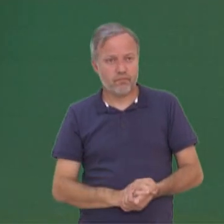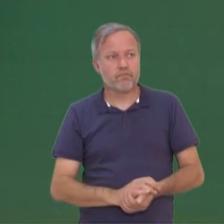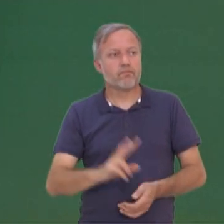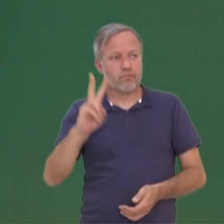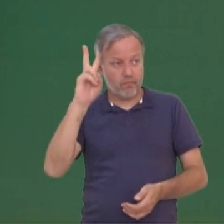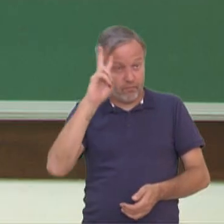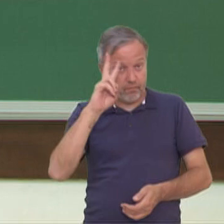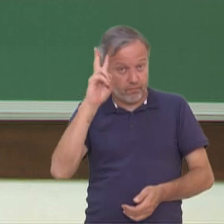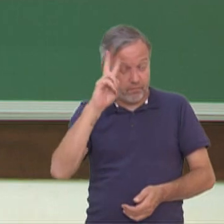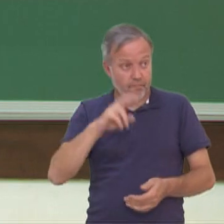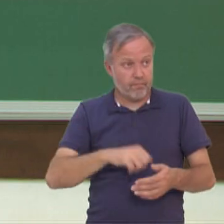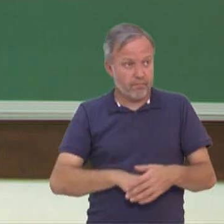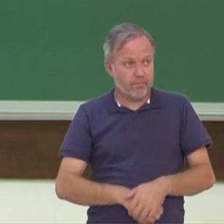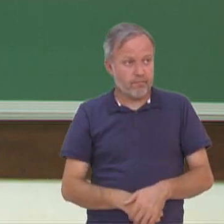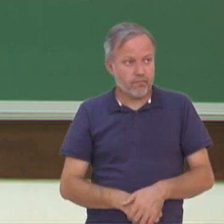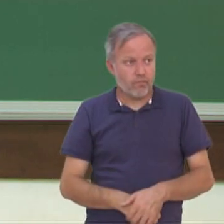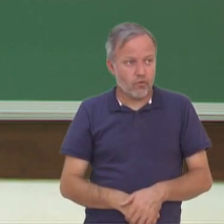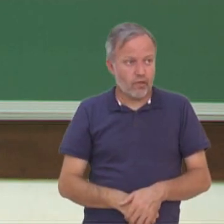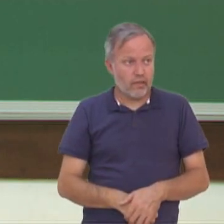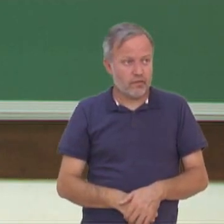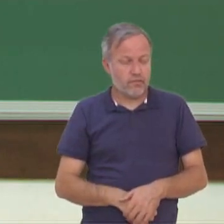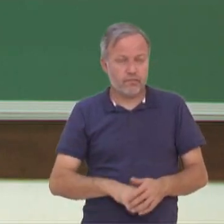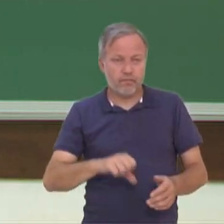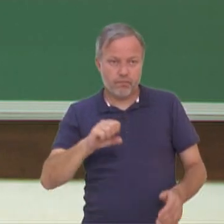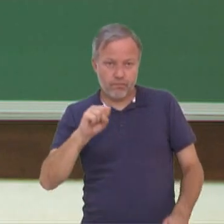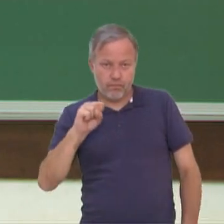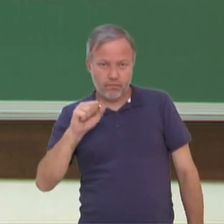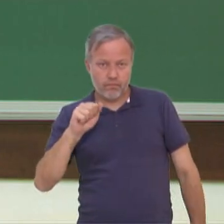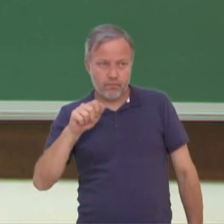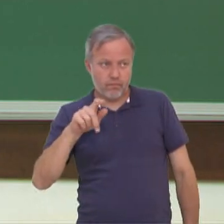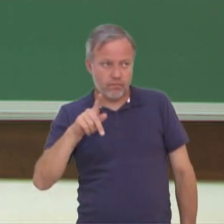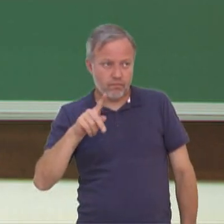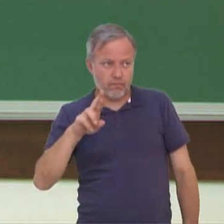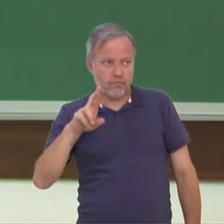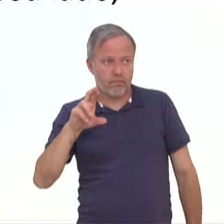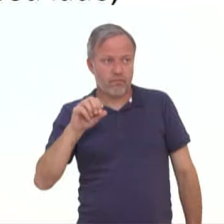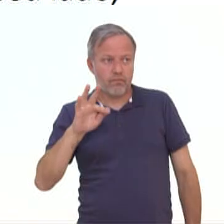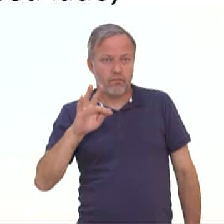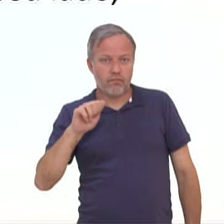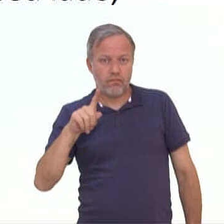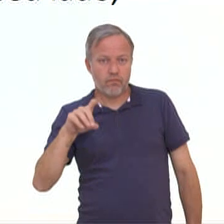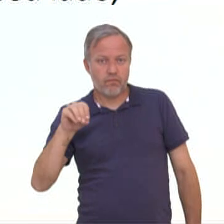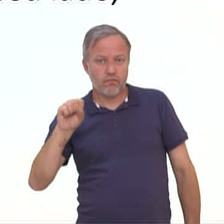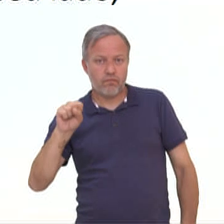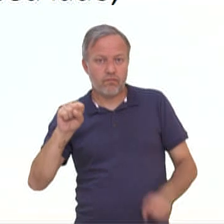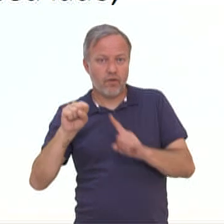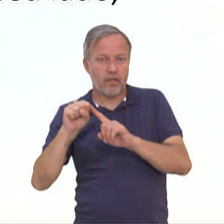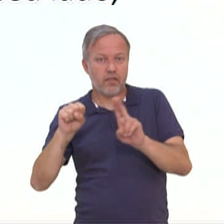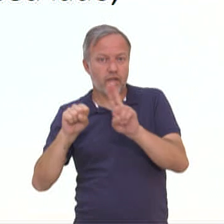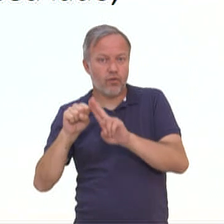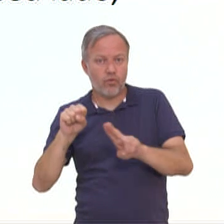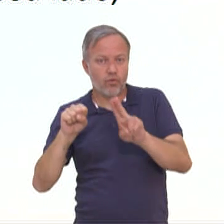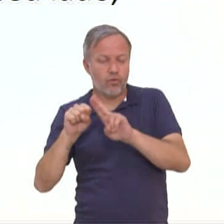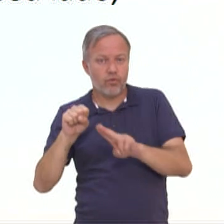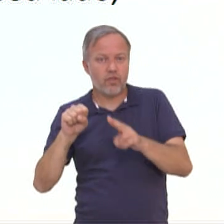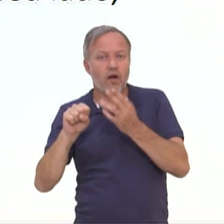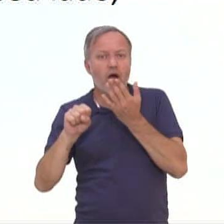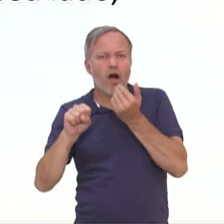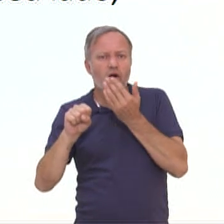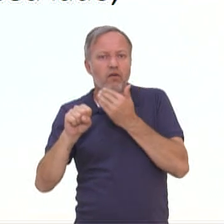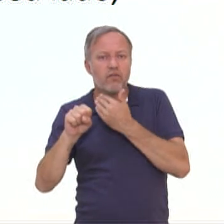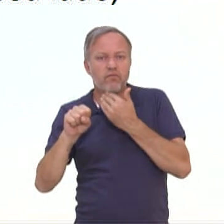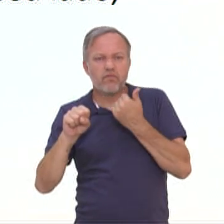Relembrando, para fechar a aula de hoje. Saprófagos, decompositores, se alimentam de matéria morta. Eles que vão fazer o caminho contrário